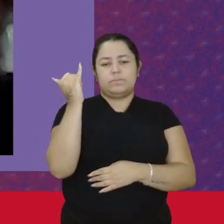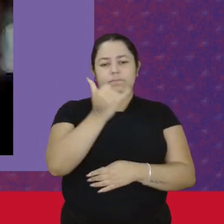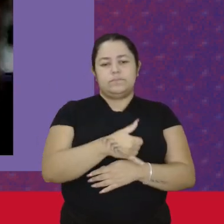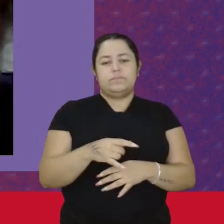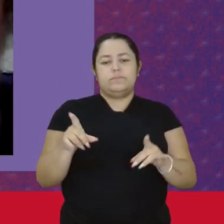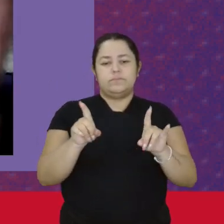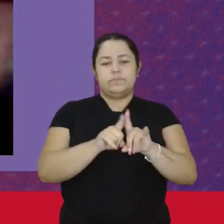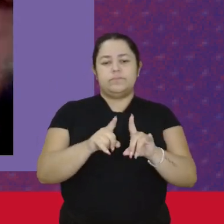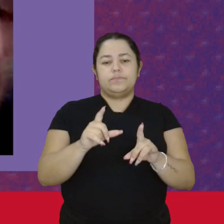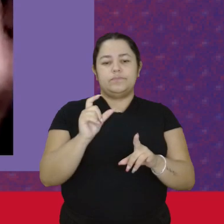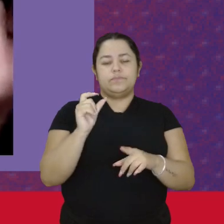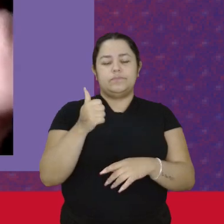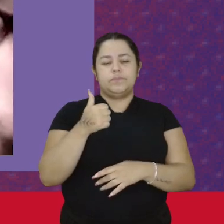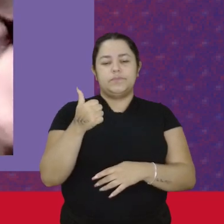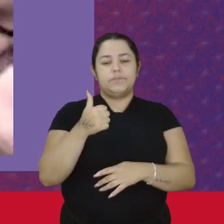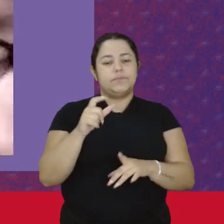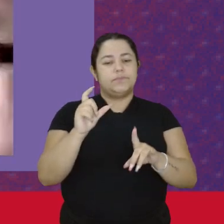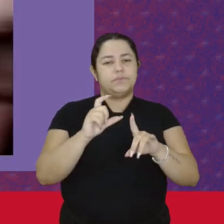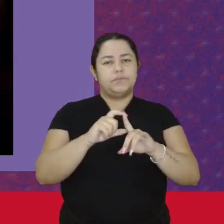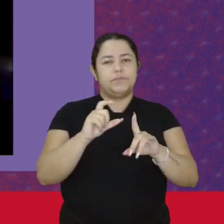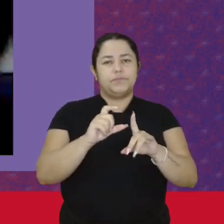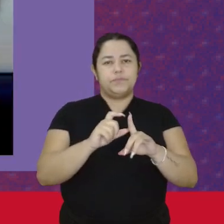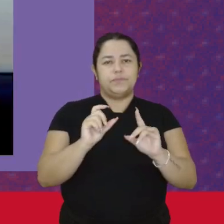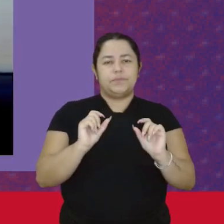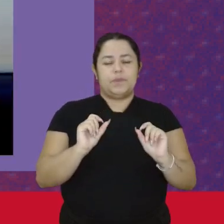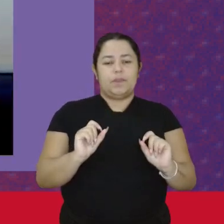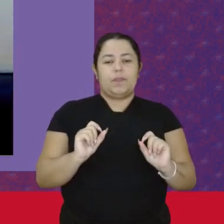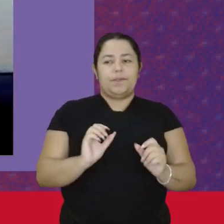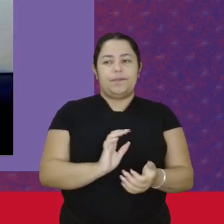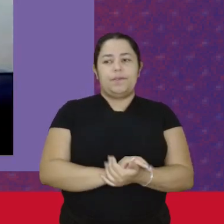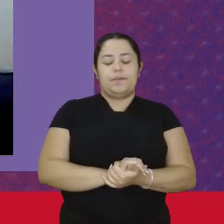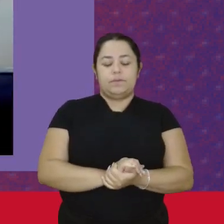primeiras letras, né? Bem,